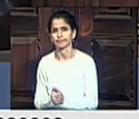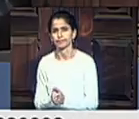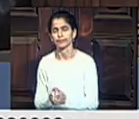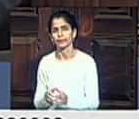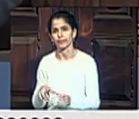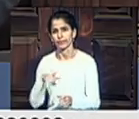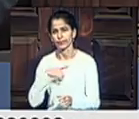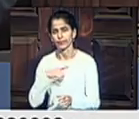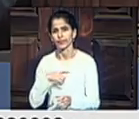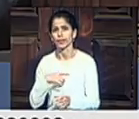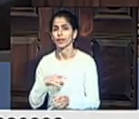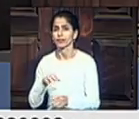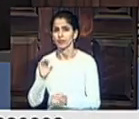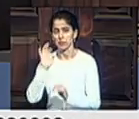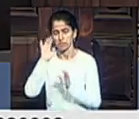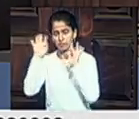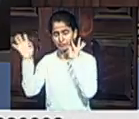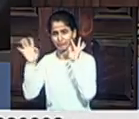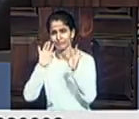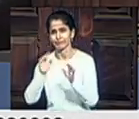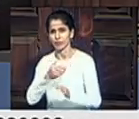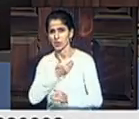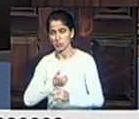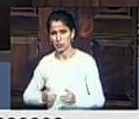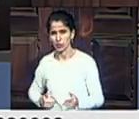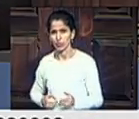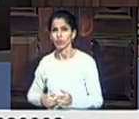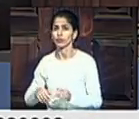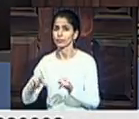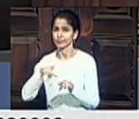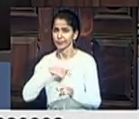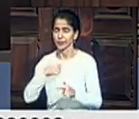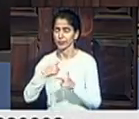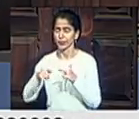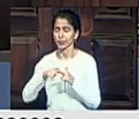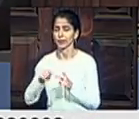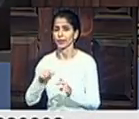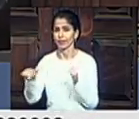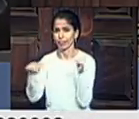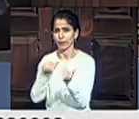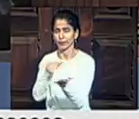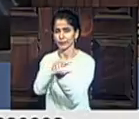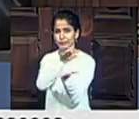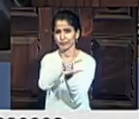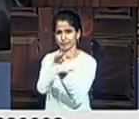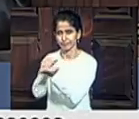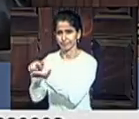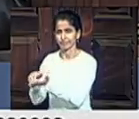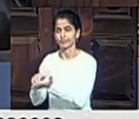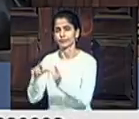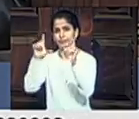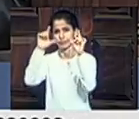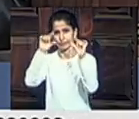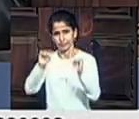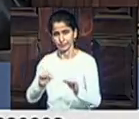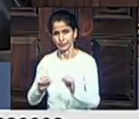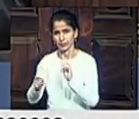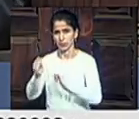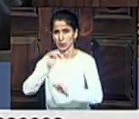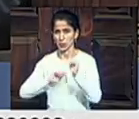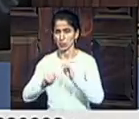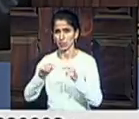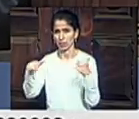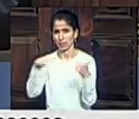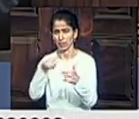Essa proposição do governo do Estado vai gerar desemprego, vai gerar diminuição da atividade